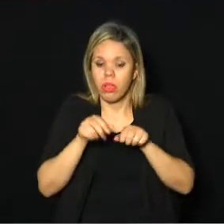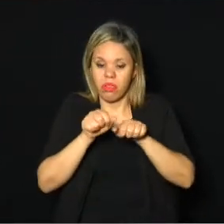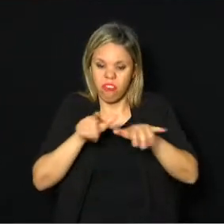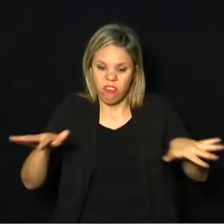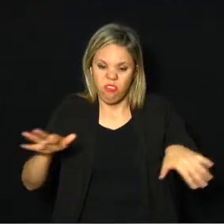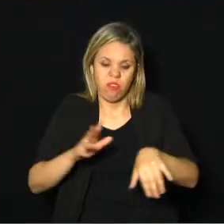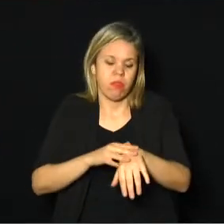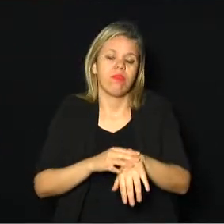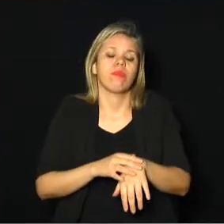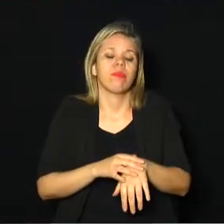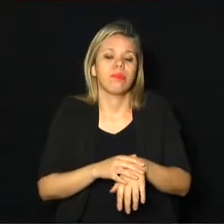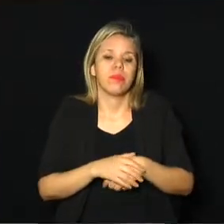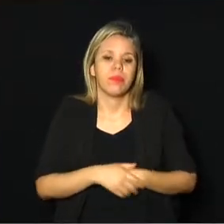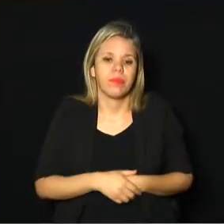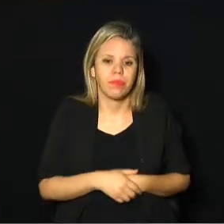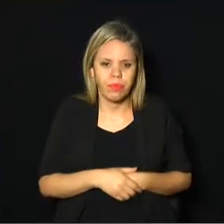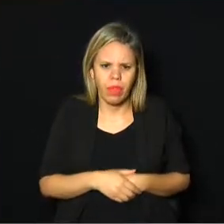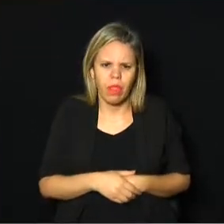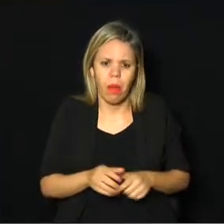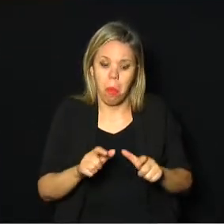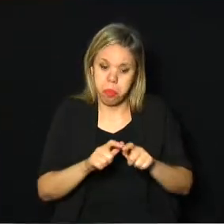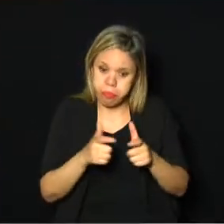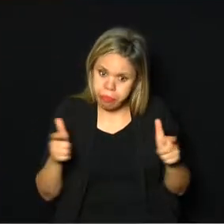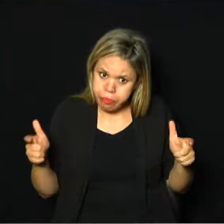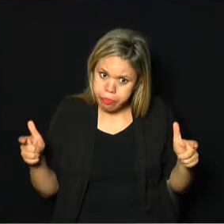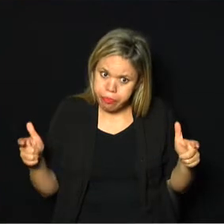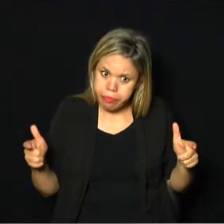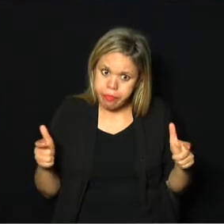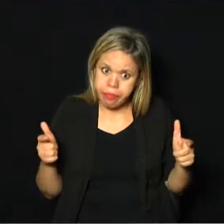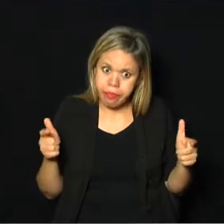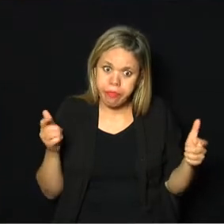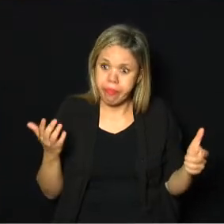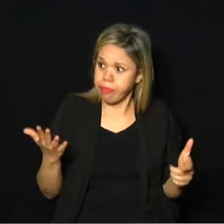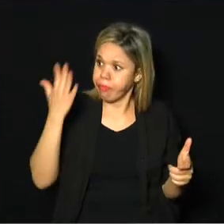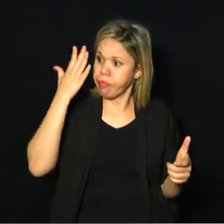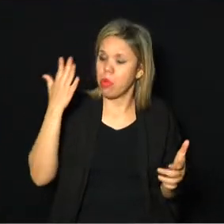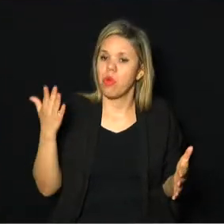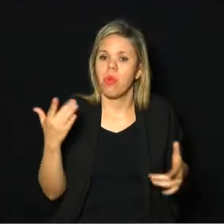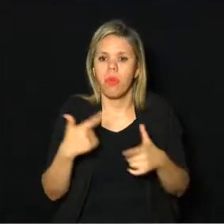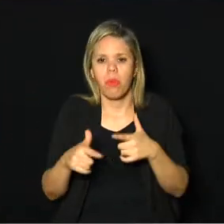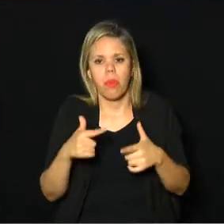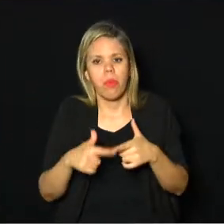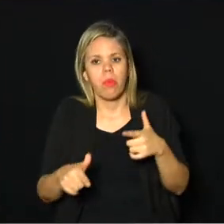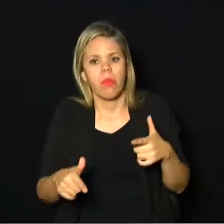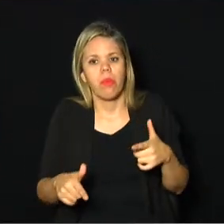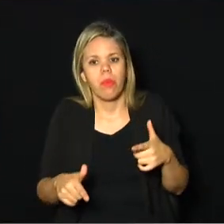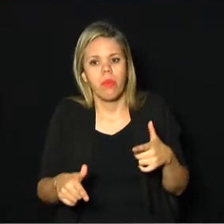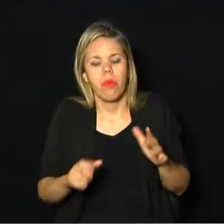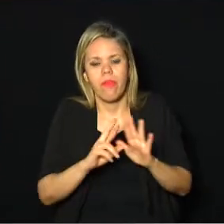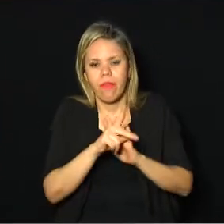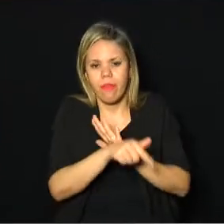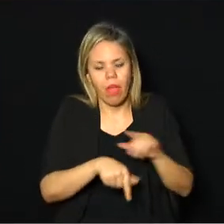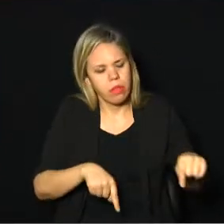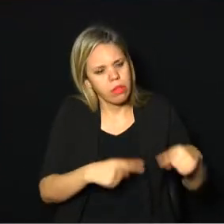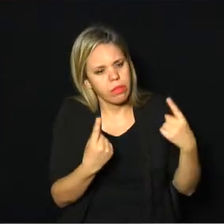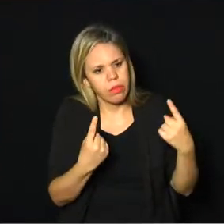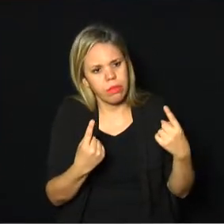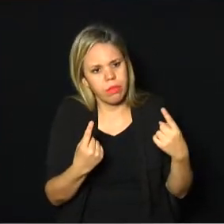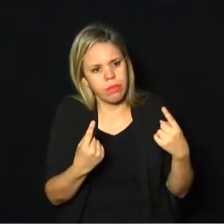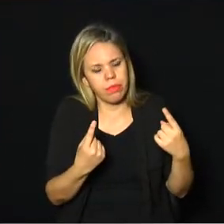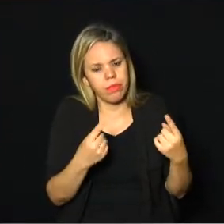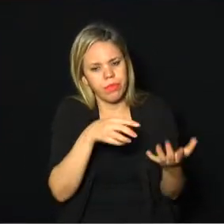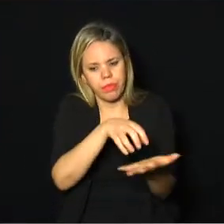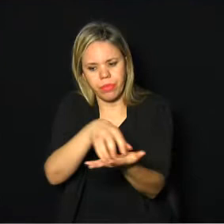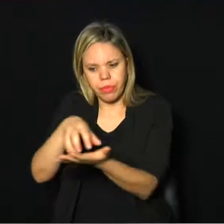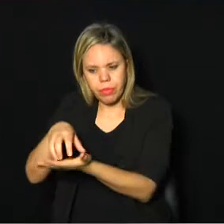colocou mais problemas, né, escancarou problemas e colocou uma série de desafios para os órgãos,